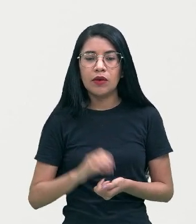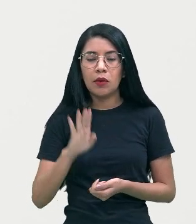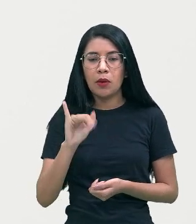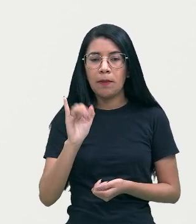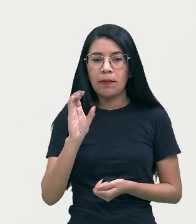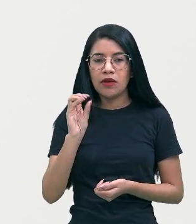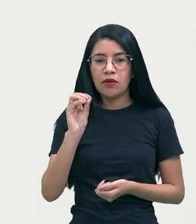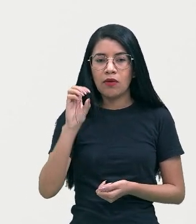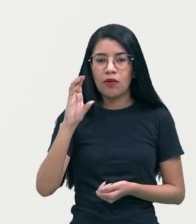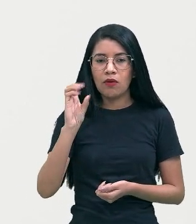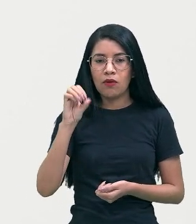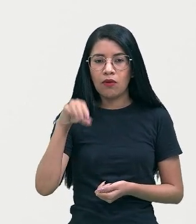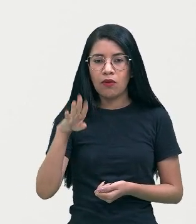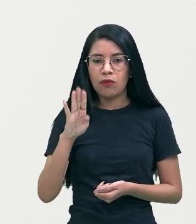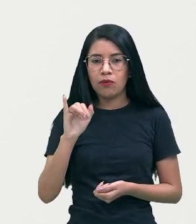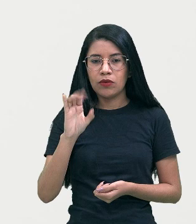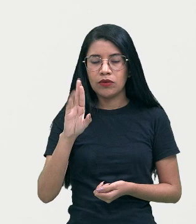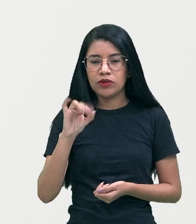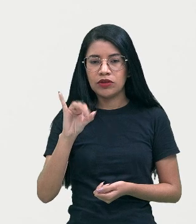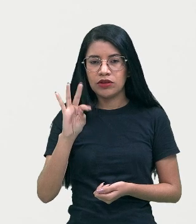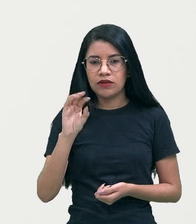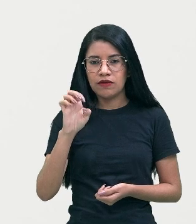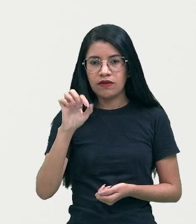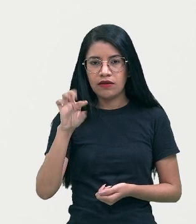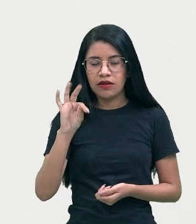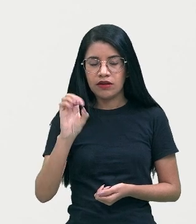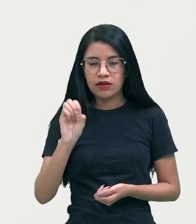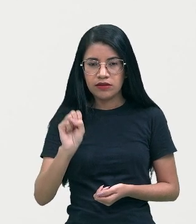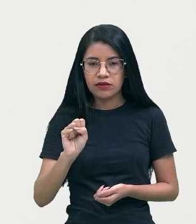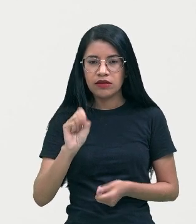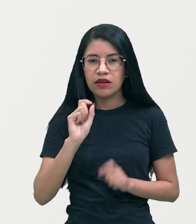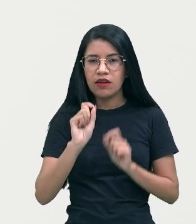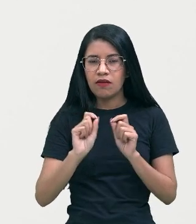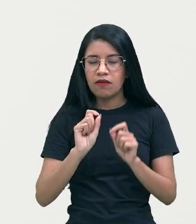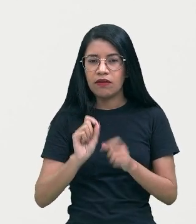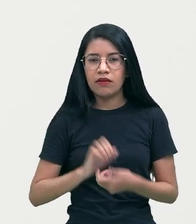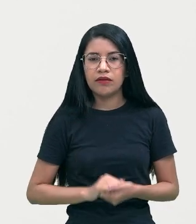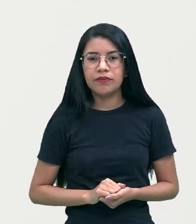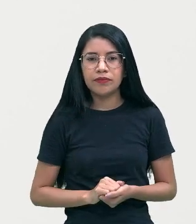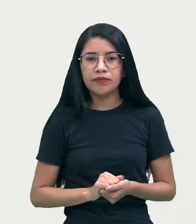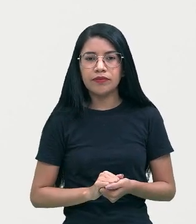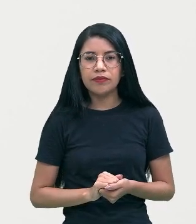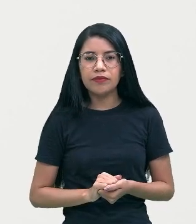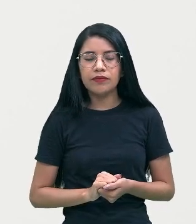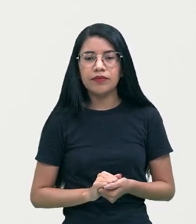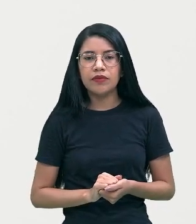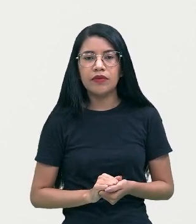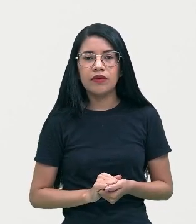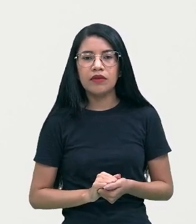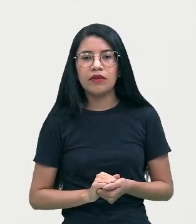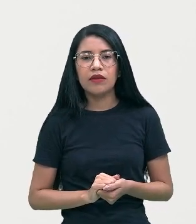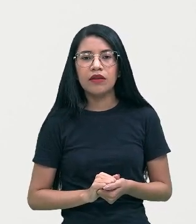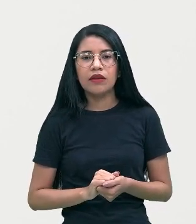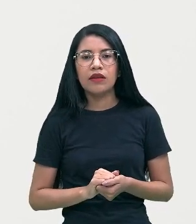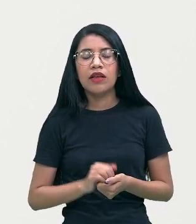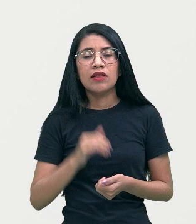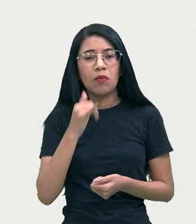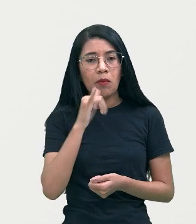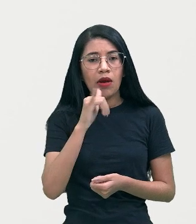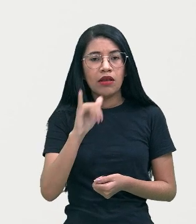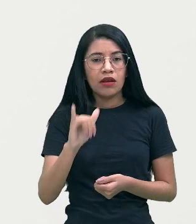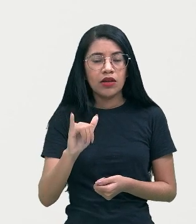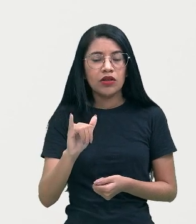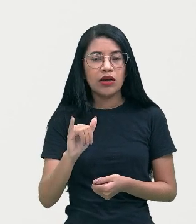os biocombustíveis, tá? O que são biocombustíveis? Os biocombustíveis são fontes de